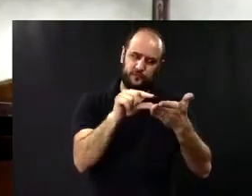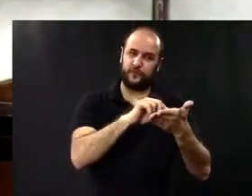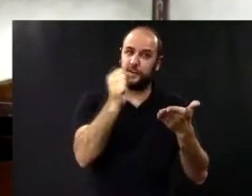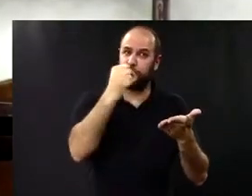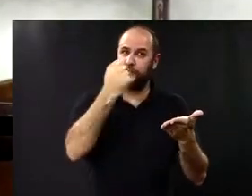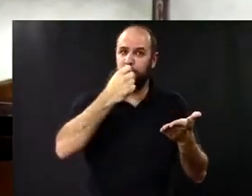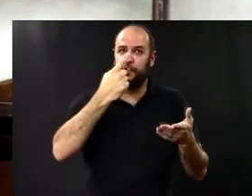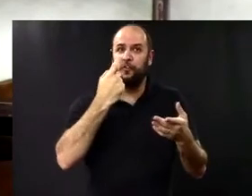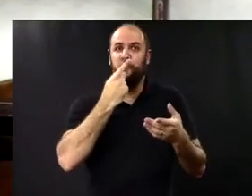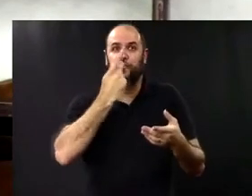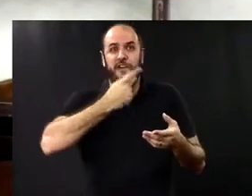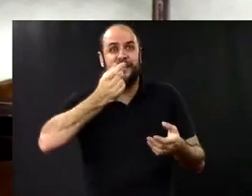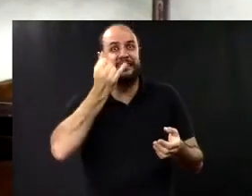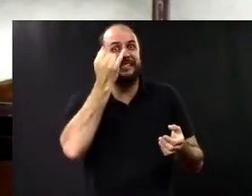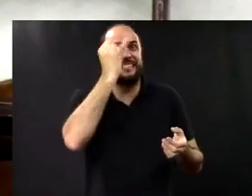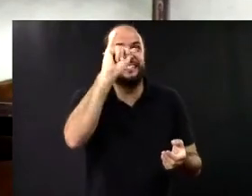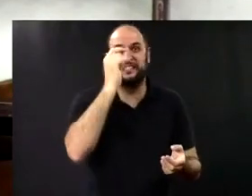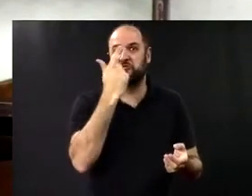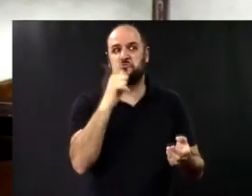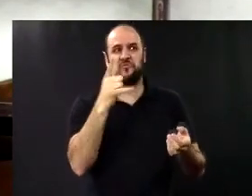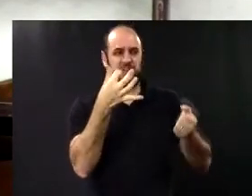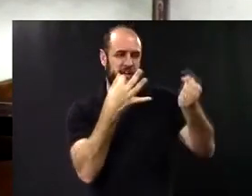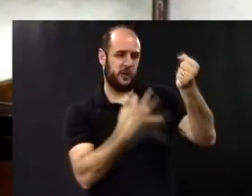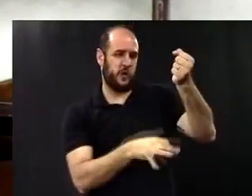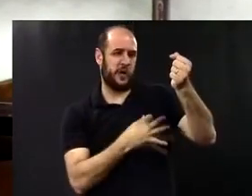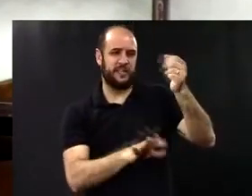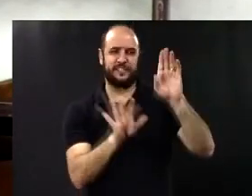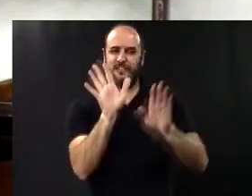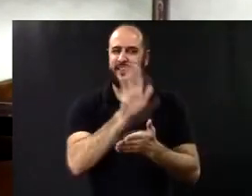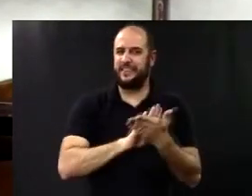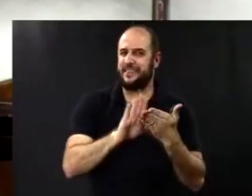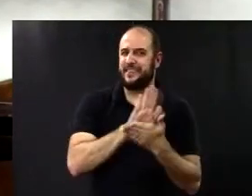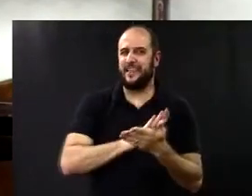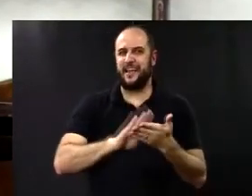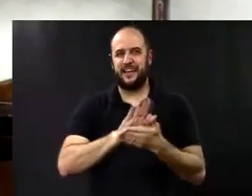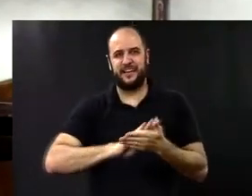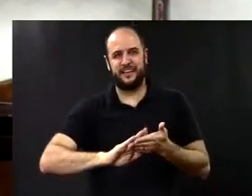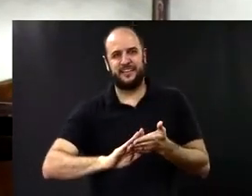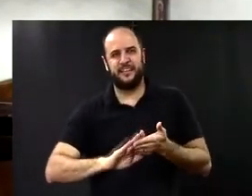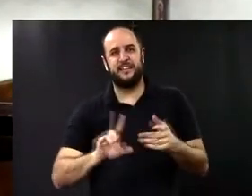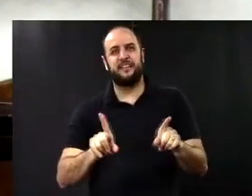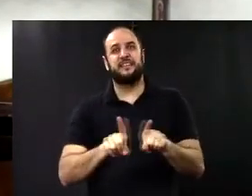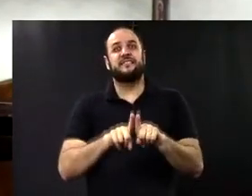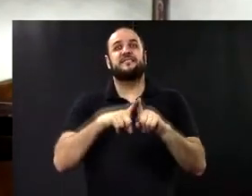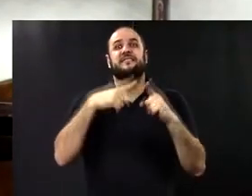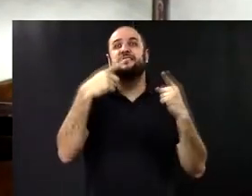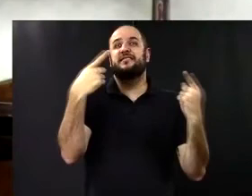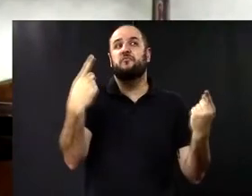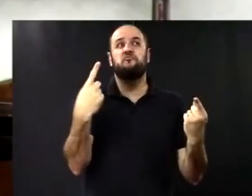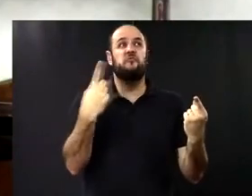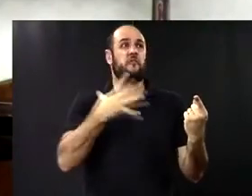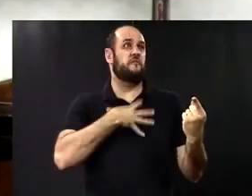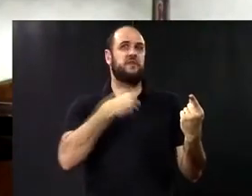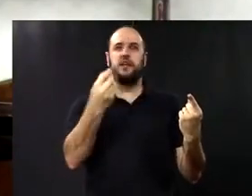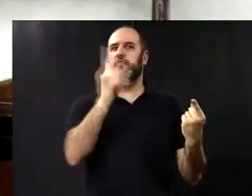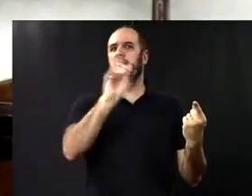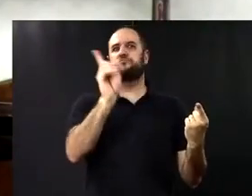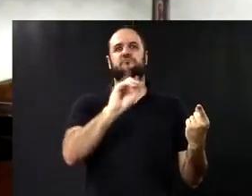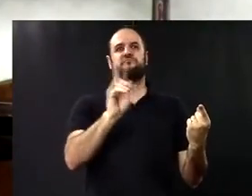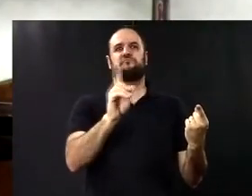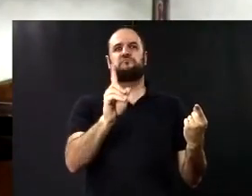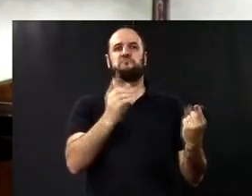correção, de que todos se têm tornado participantes, logo sois bastardos e não